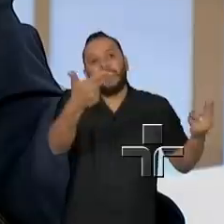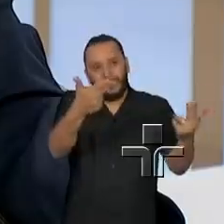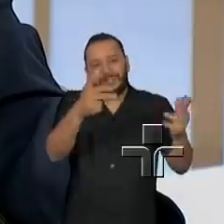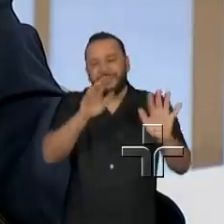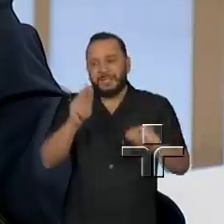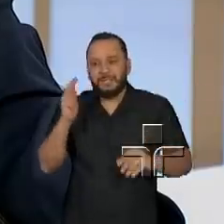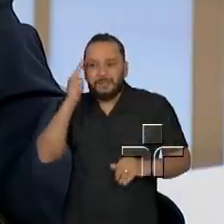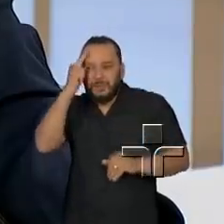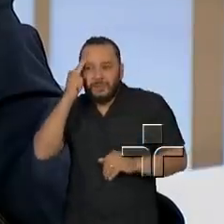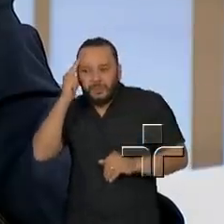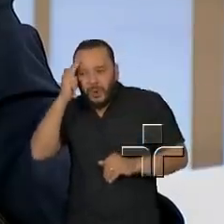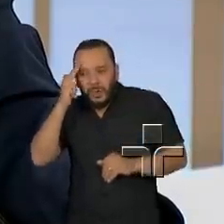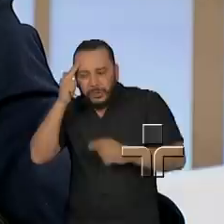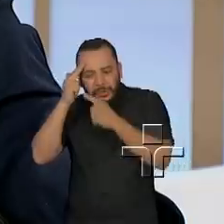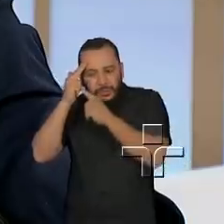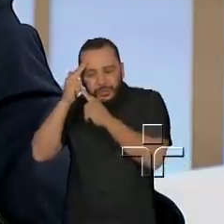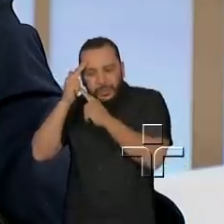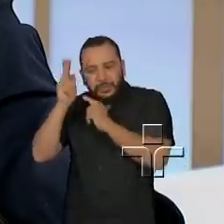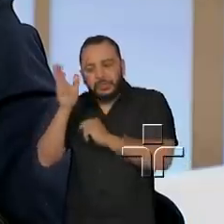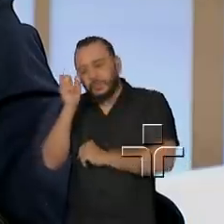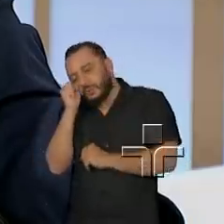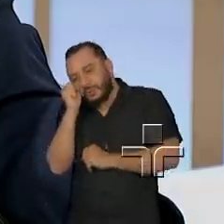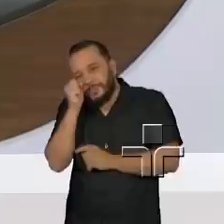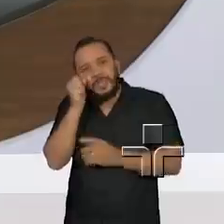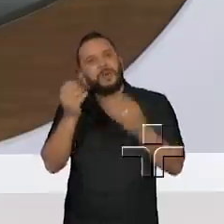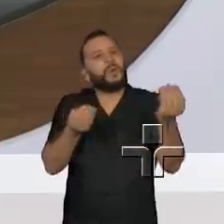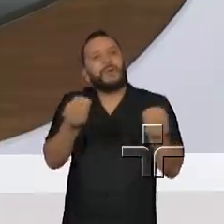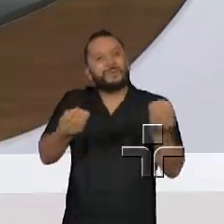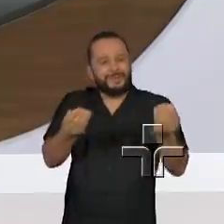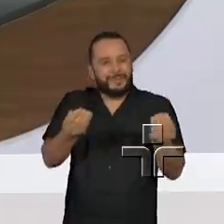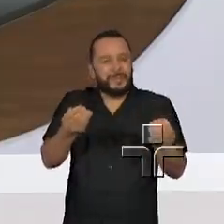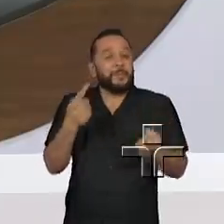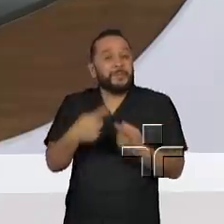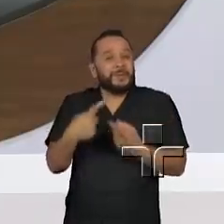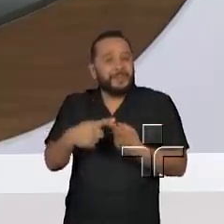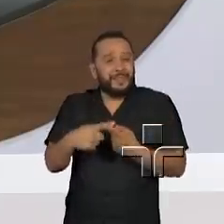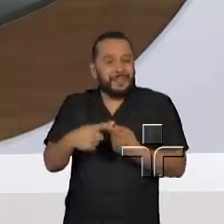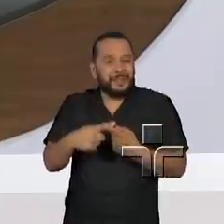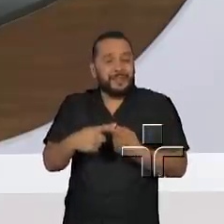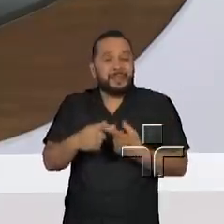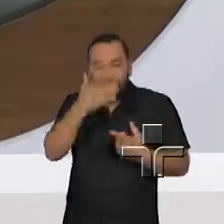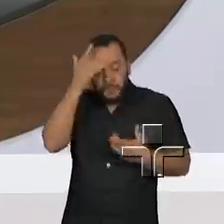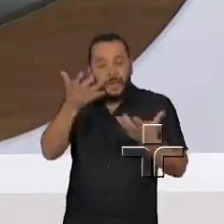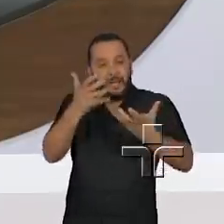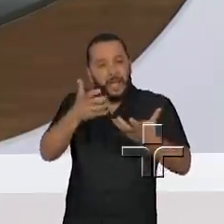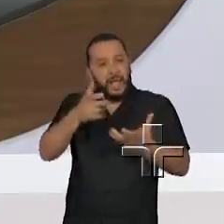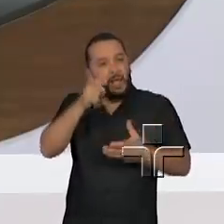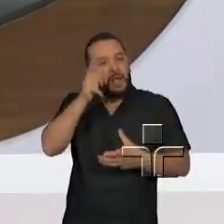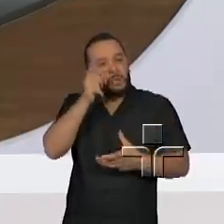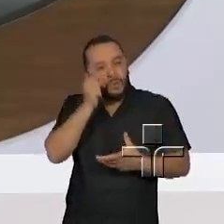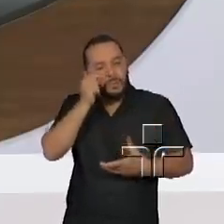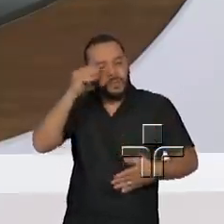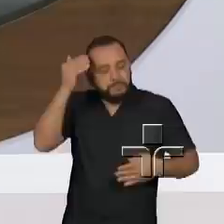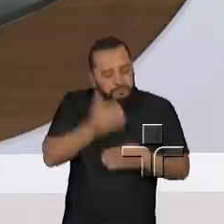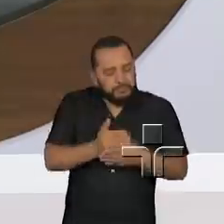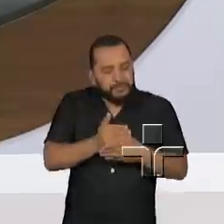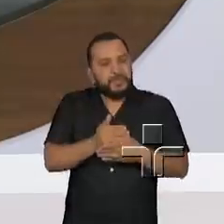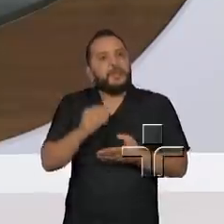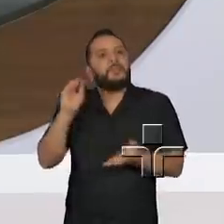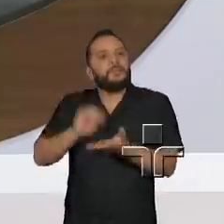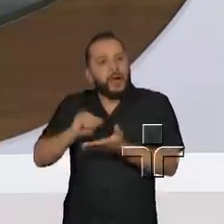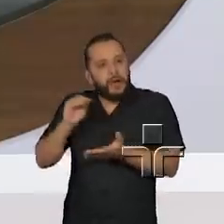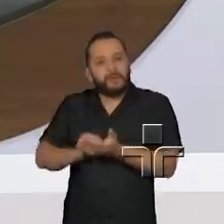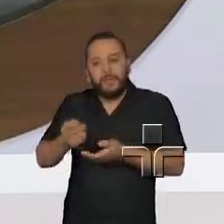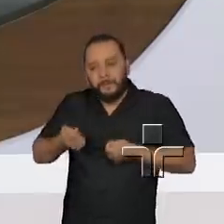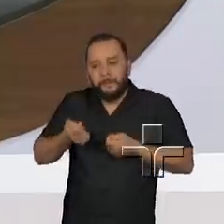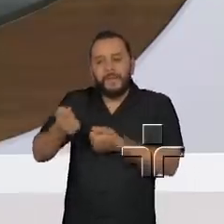Por que desbalanceou? Por que gasta-se tanto para poder dormir e não se fala dos